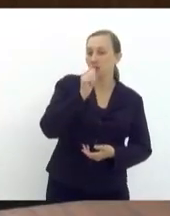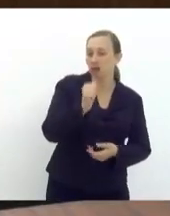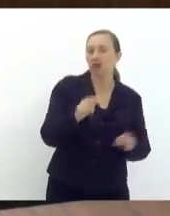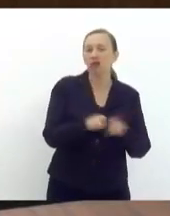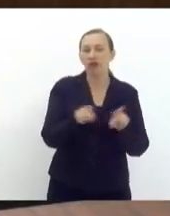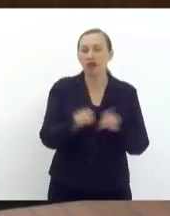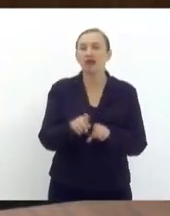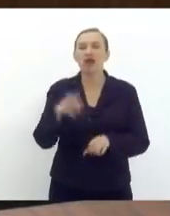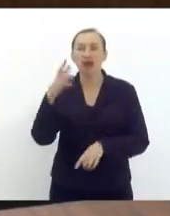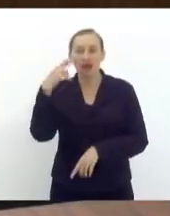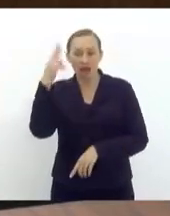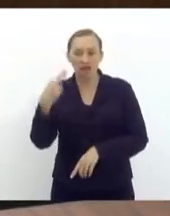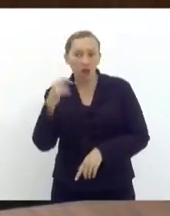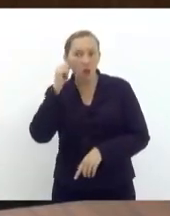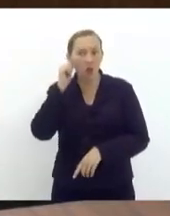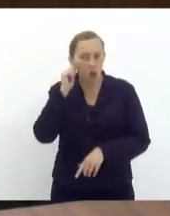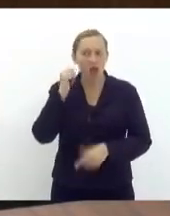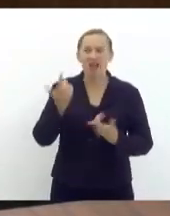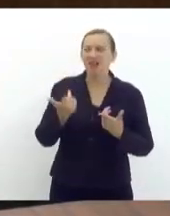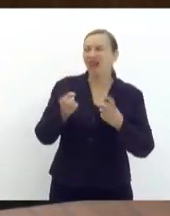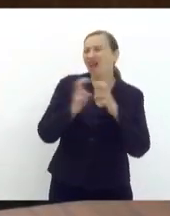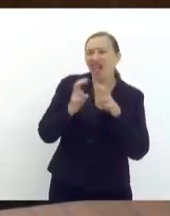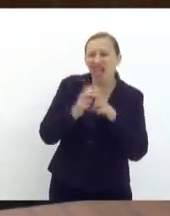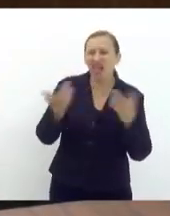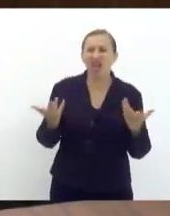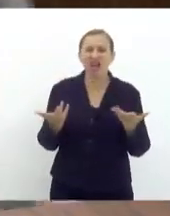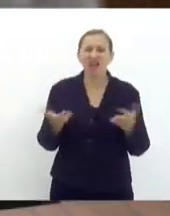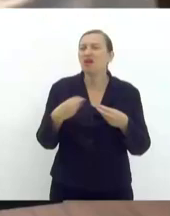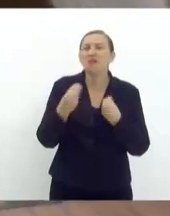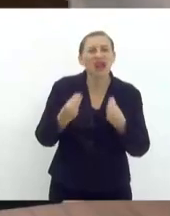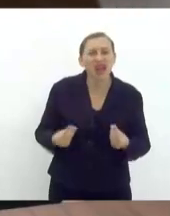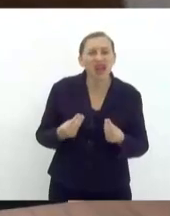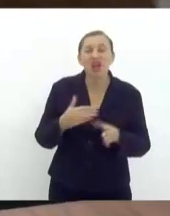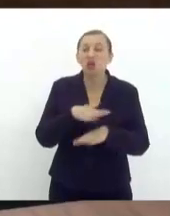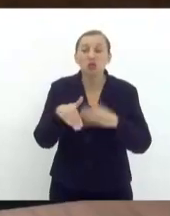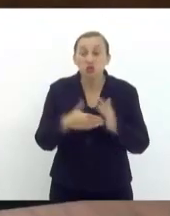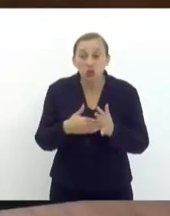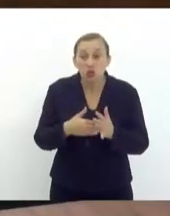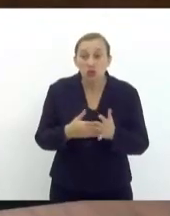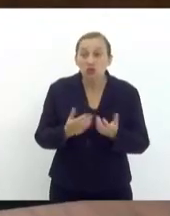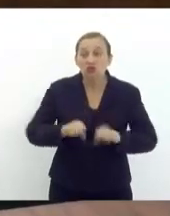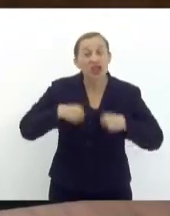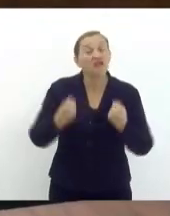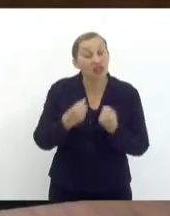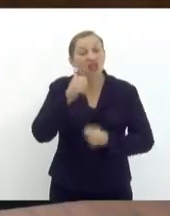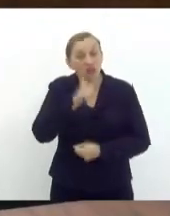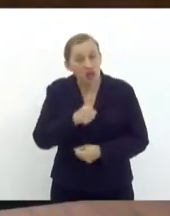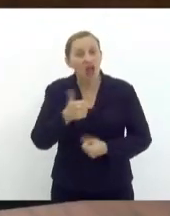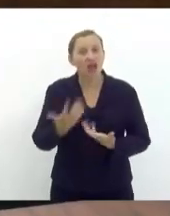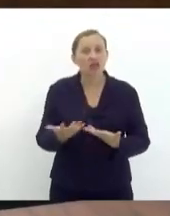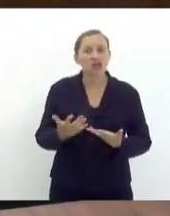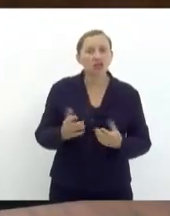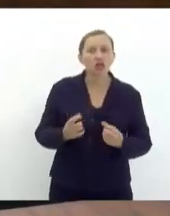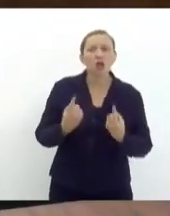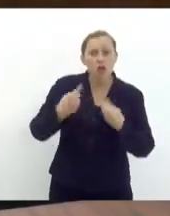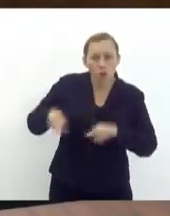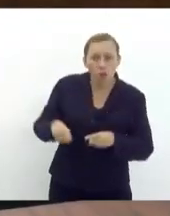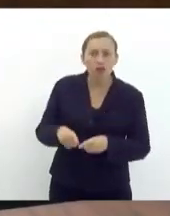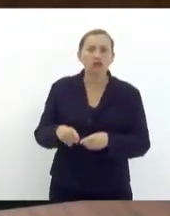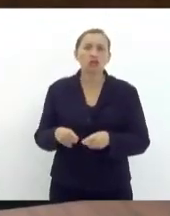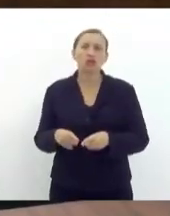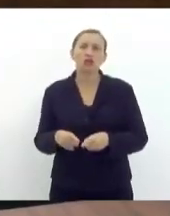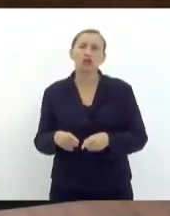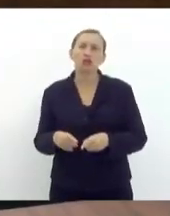discutir em determinado Chamas que não leva a lugar nada todo mundo aqui é contra o racismo todo mundo aqui em defesa das mulheres da legitimidade das mulheres